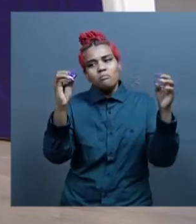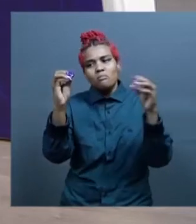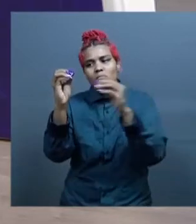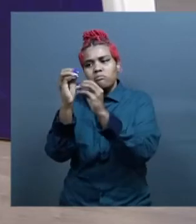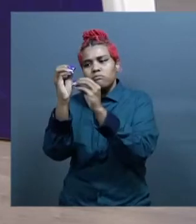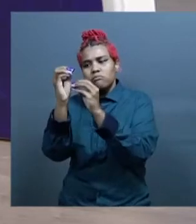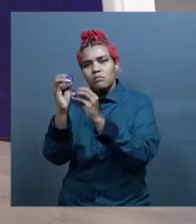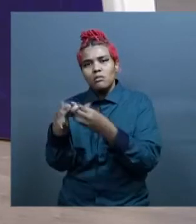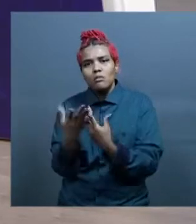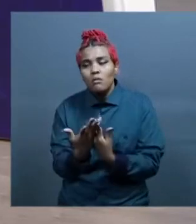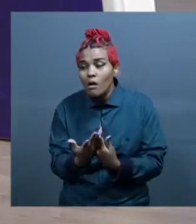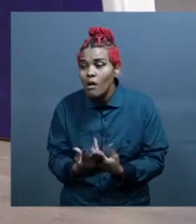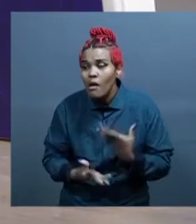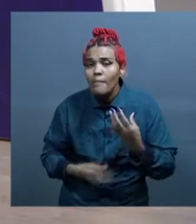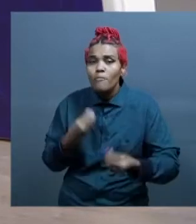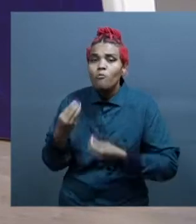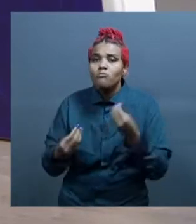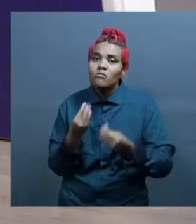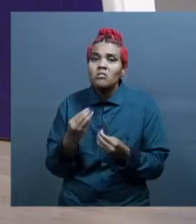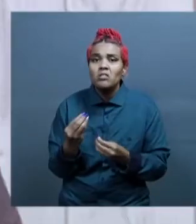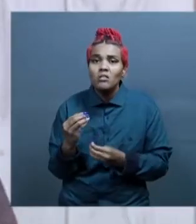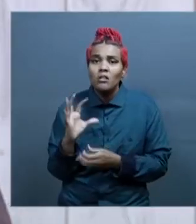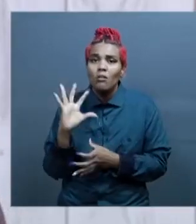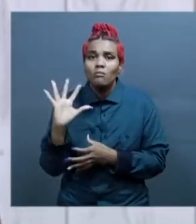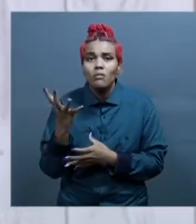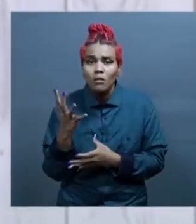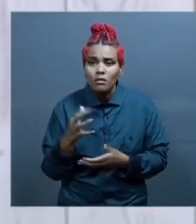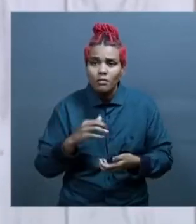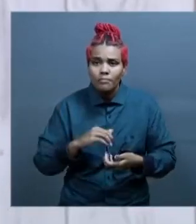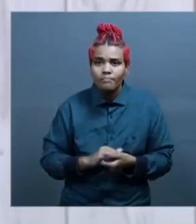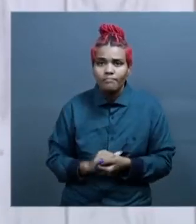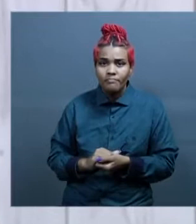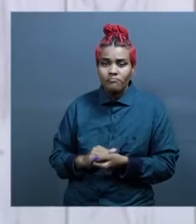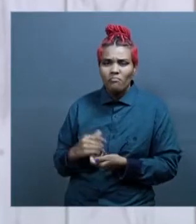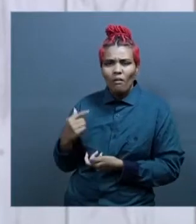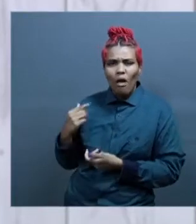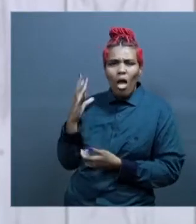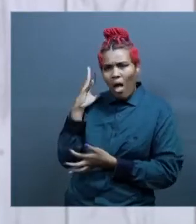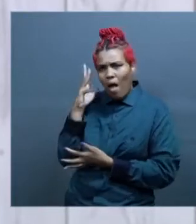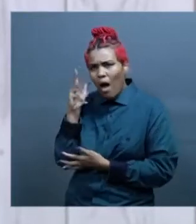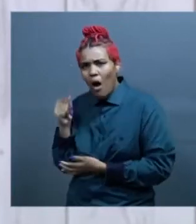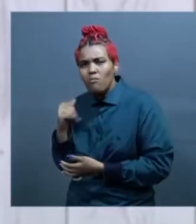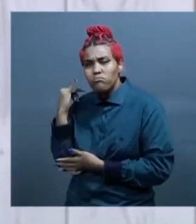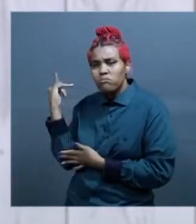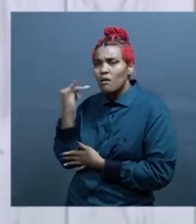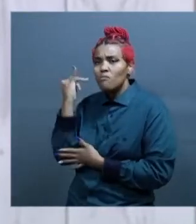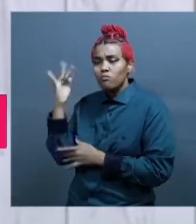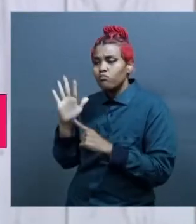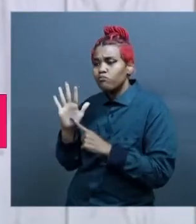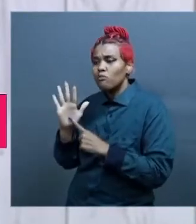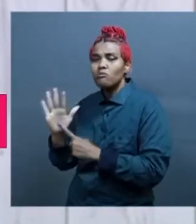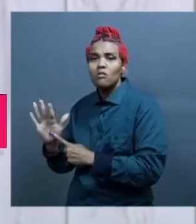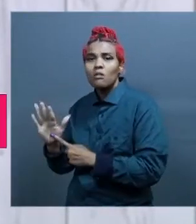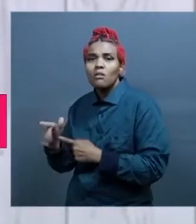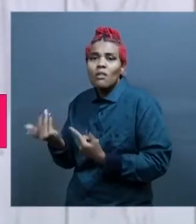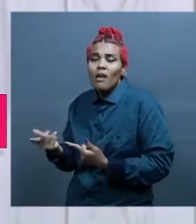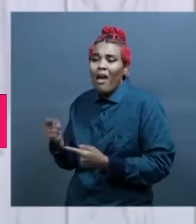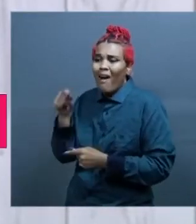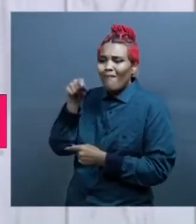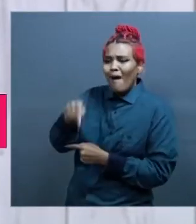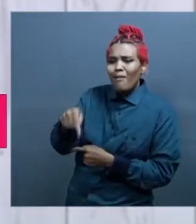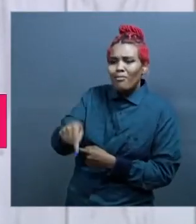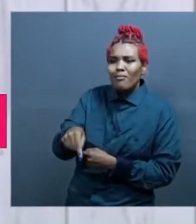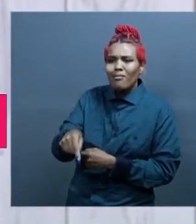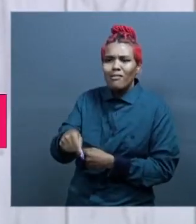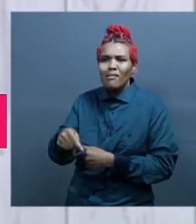e os impactos ambientais uma triste eu acho que é importante a gente destacar que não dá para ficar falando que um determinado setor